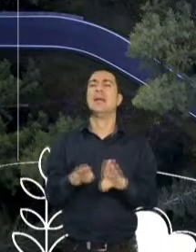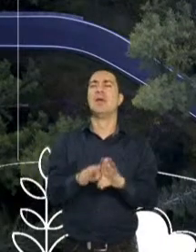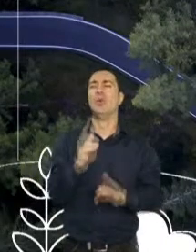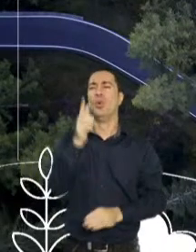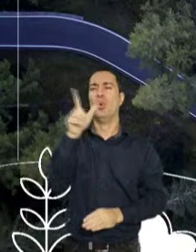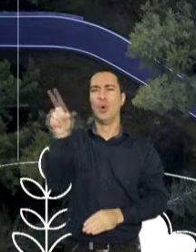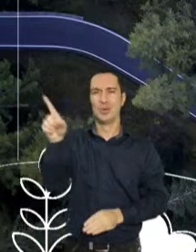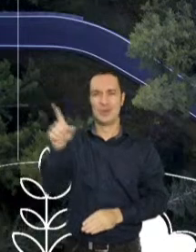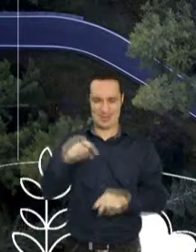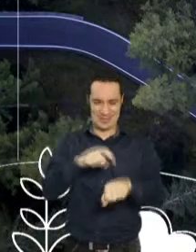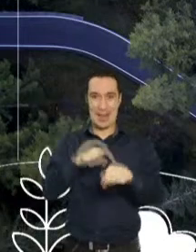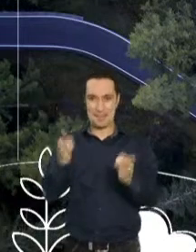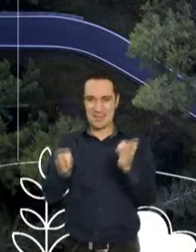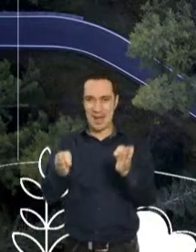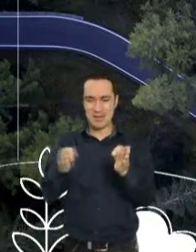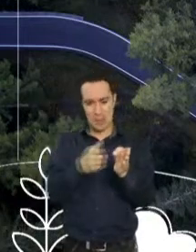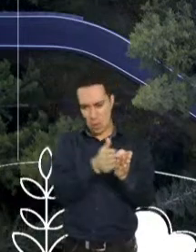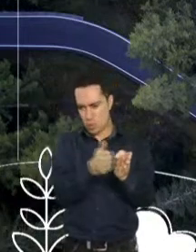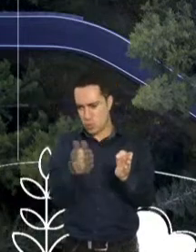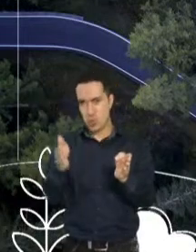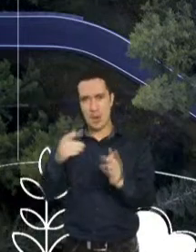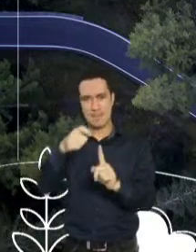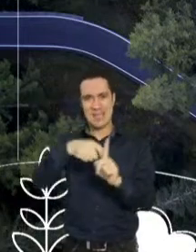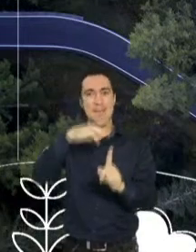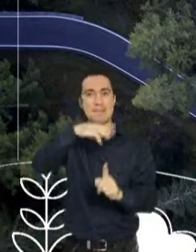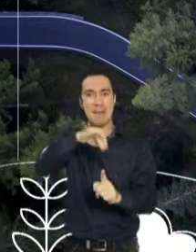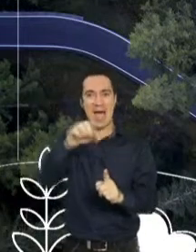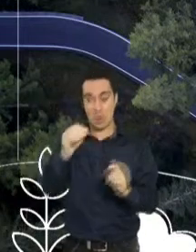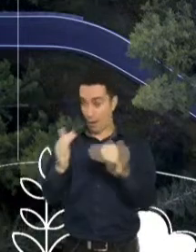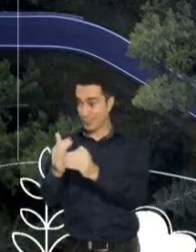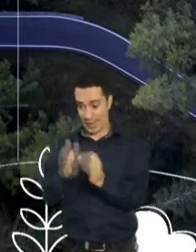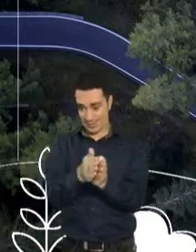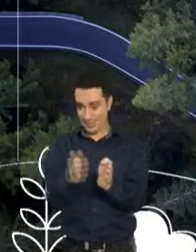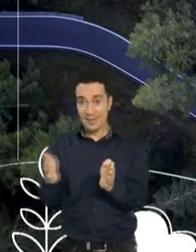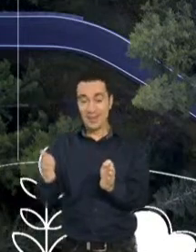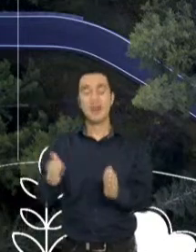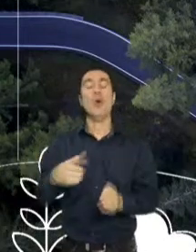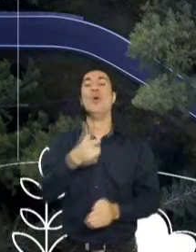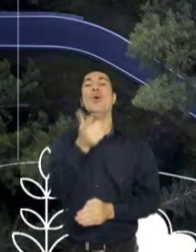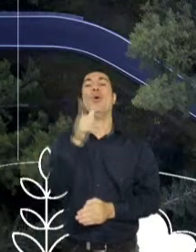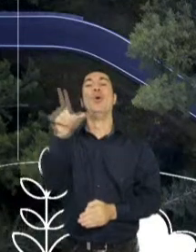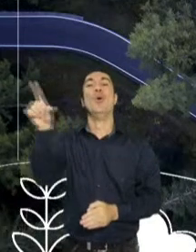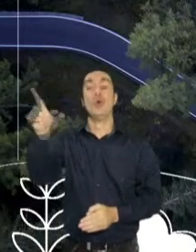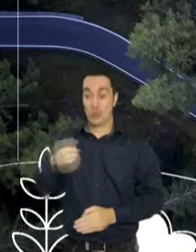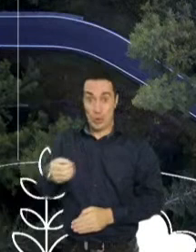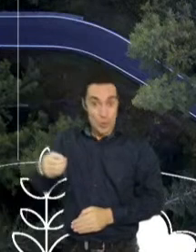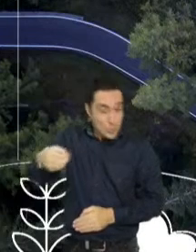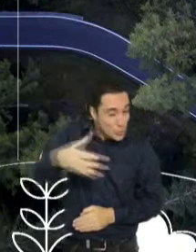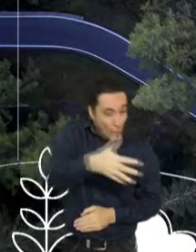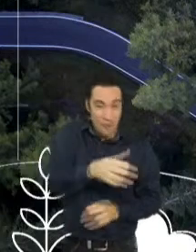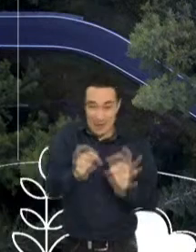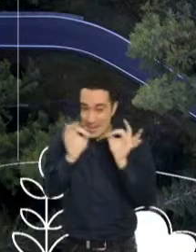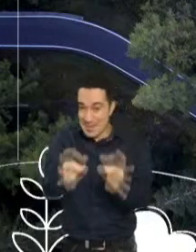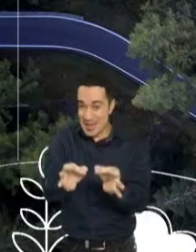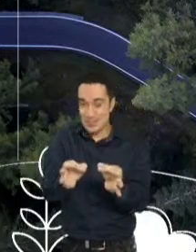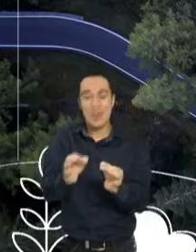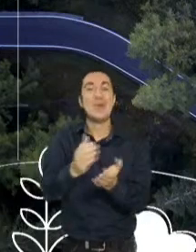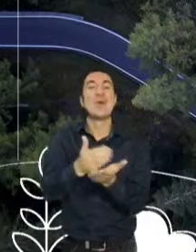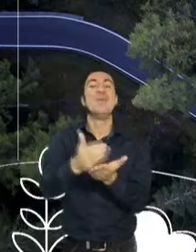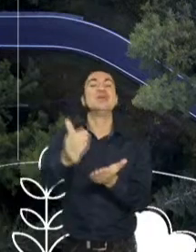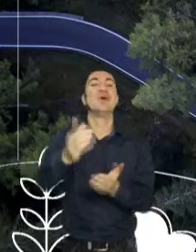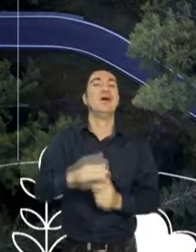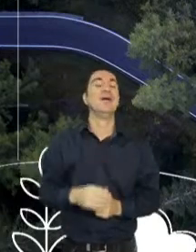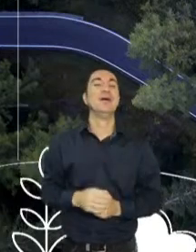nesse interim, nós tivemos o prazer de anunciar que nós introduzimos ou concluímos a introdução de